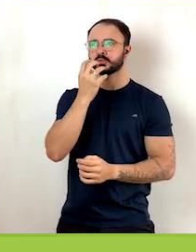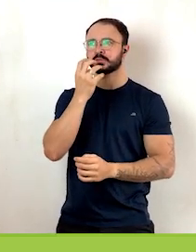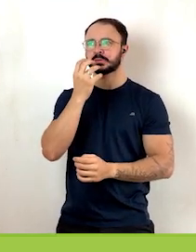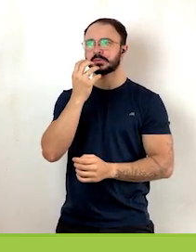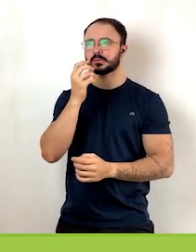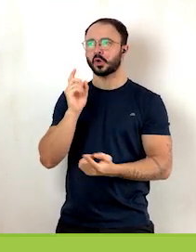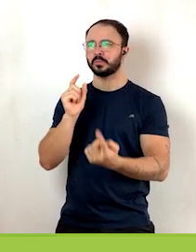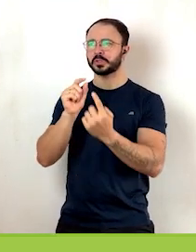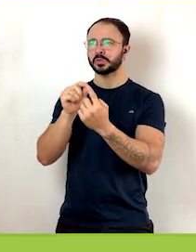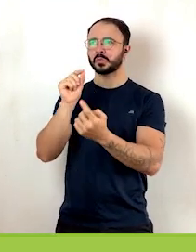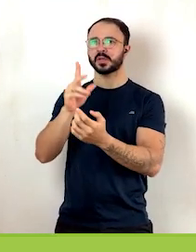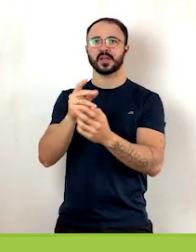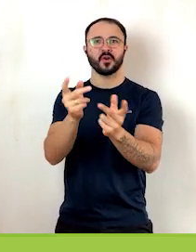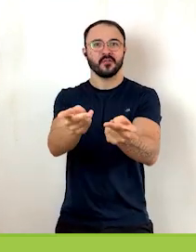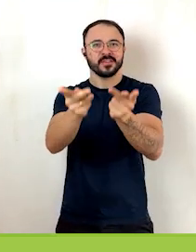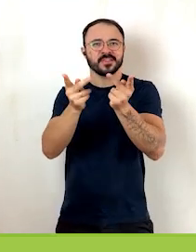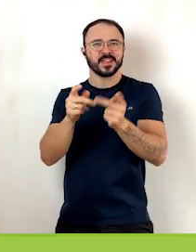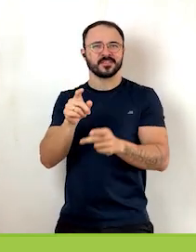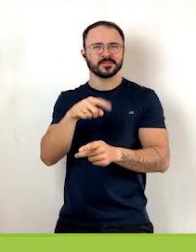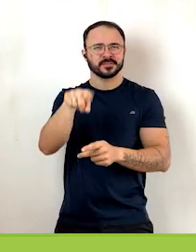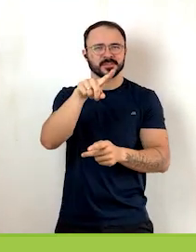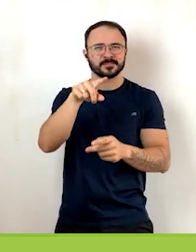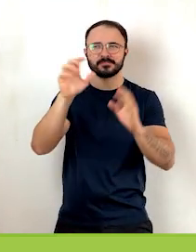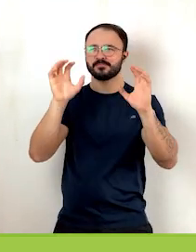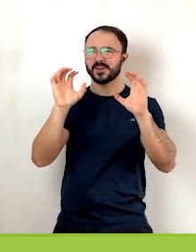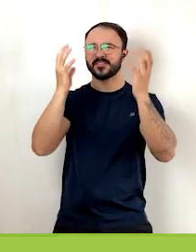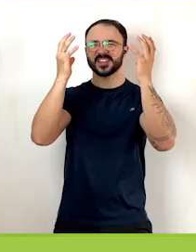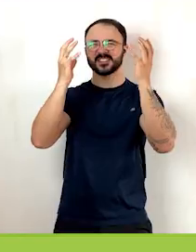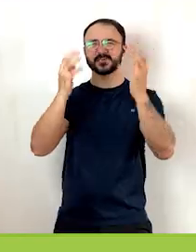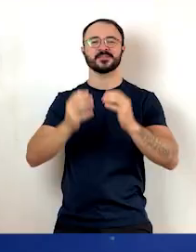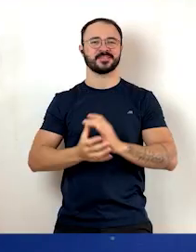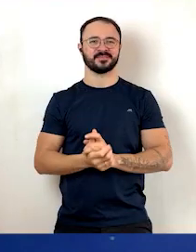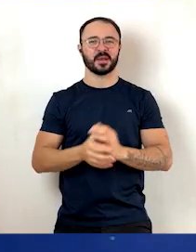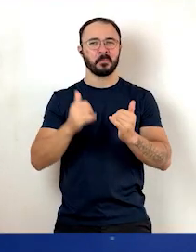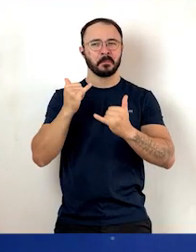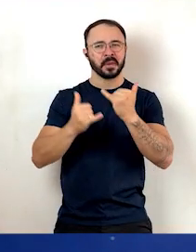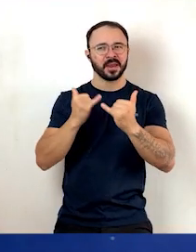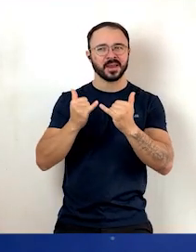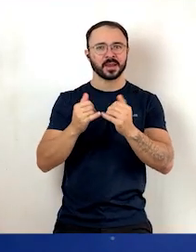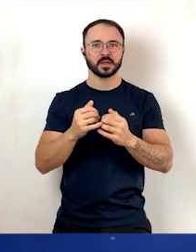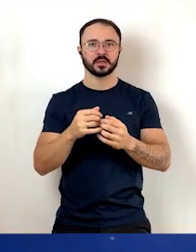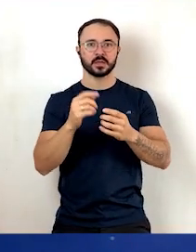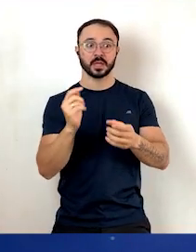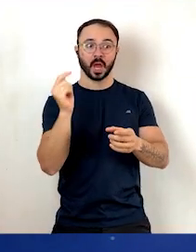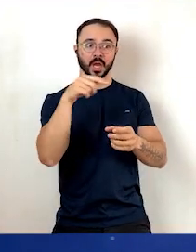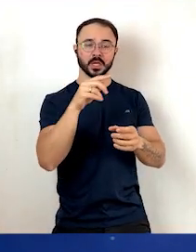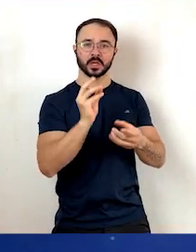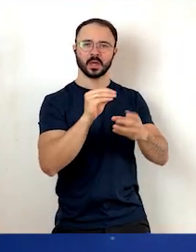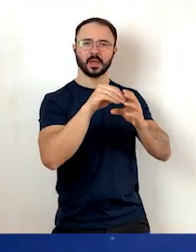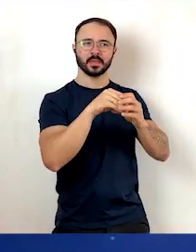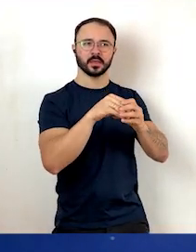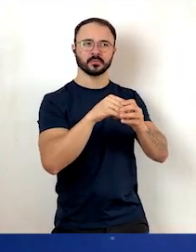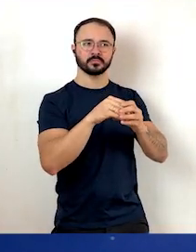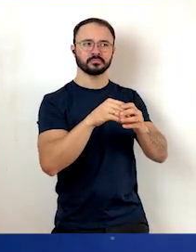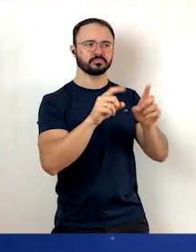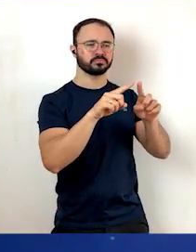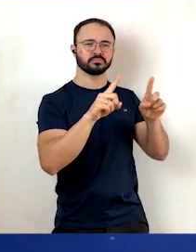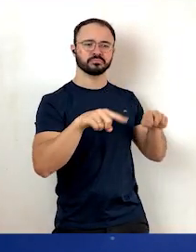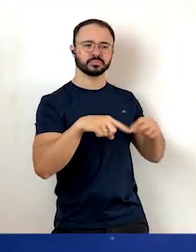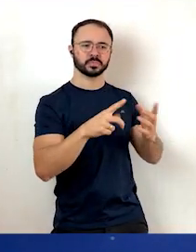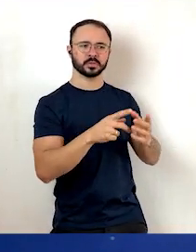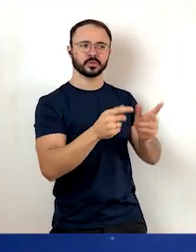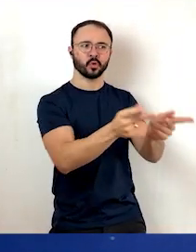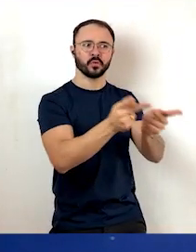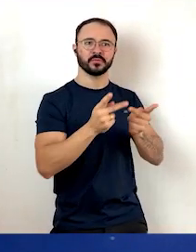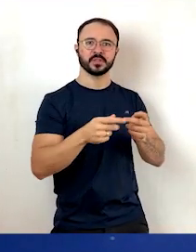super missão convidar você para Uma Grande Aventura aí no convite é necessário ter as informações para que